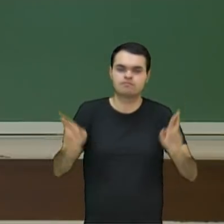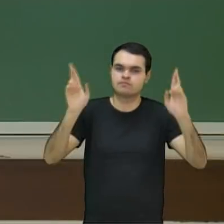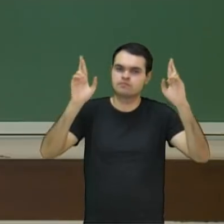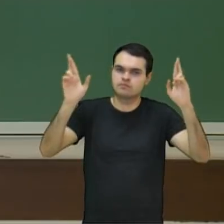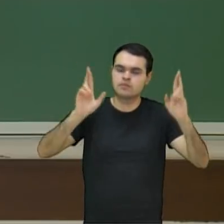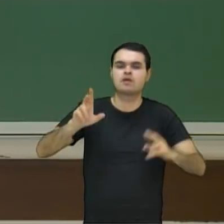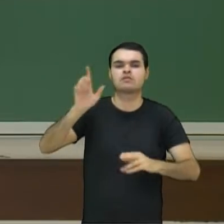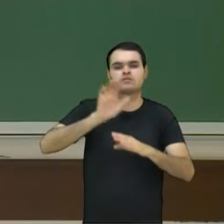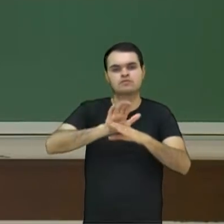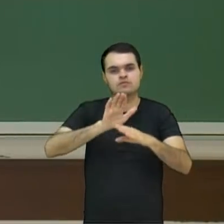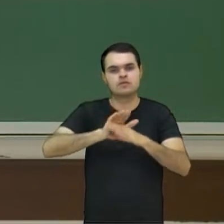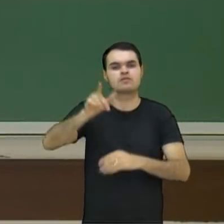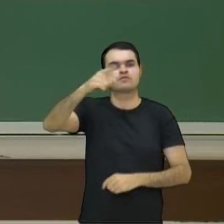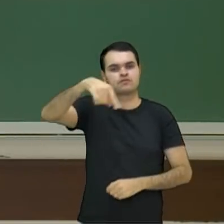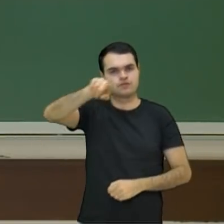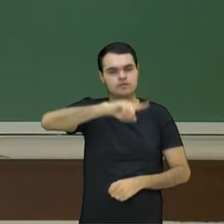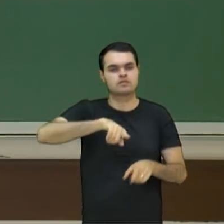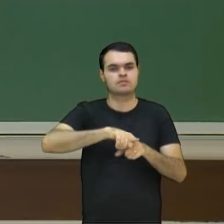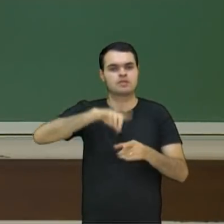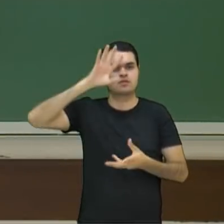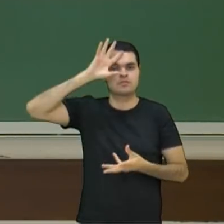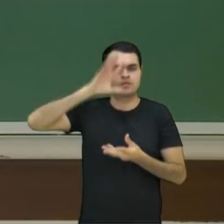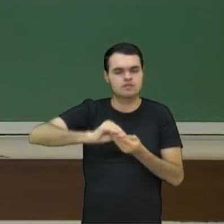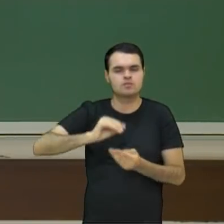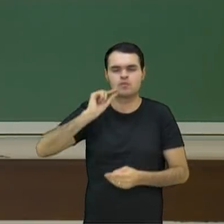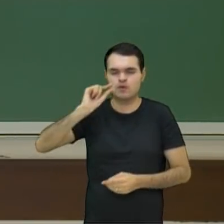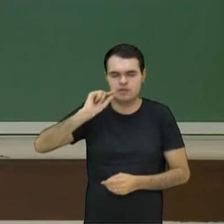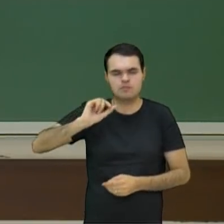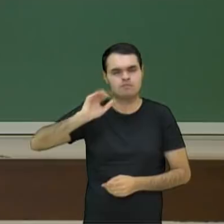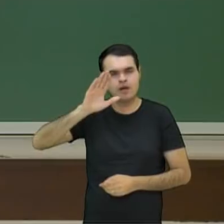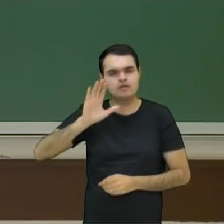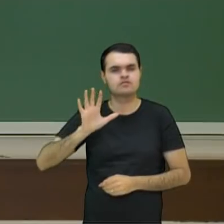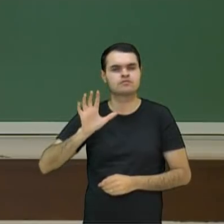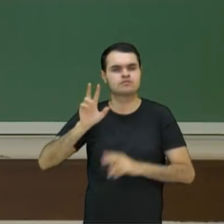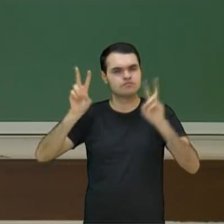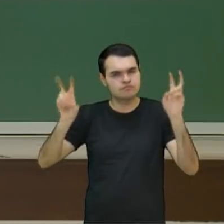ter contribuído com vocês, que tenham entendido um pouquinho mais ali